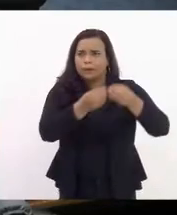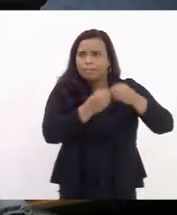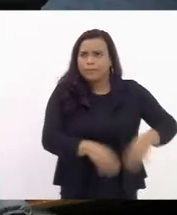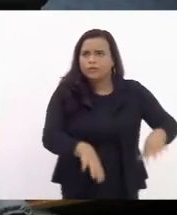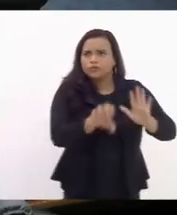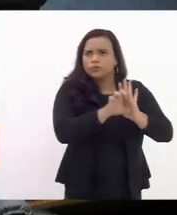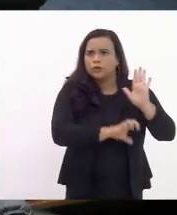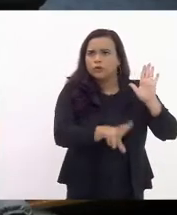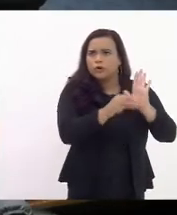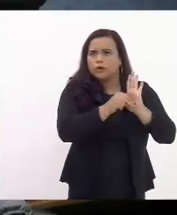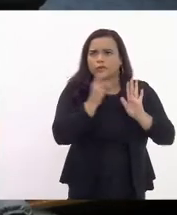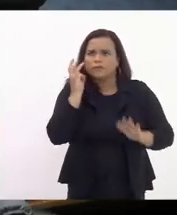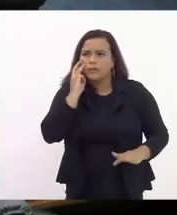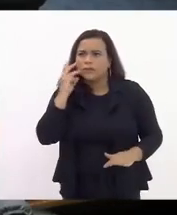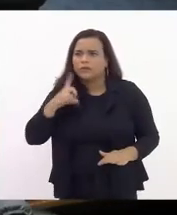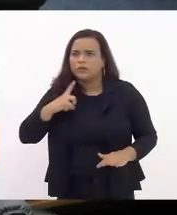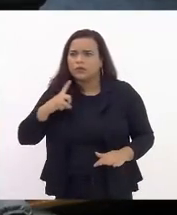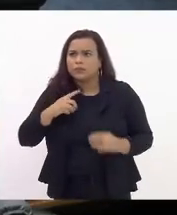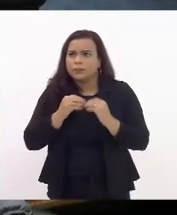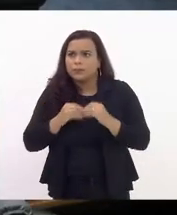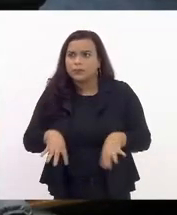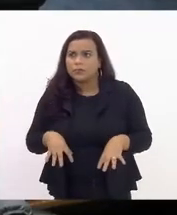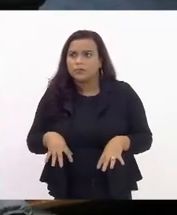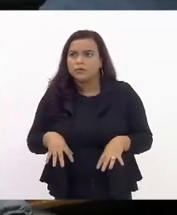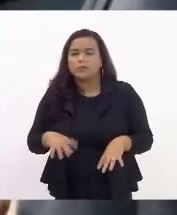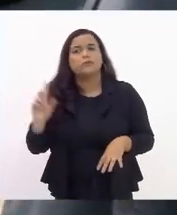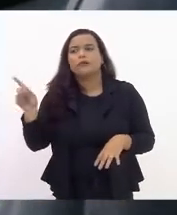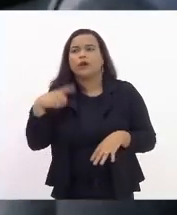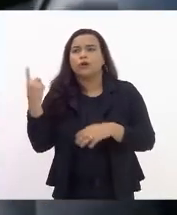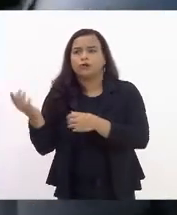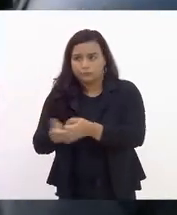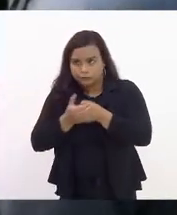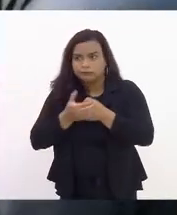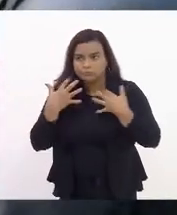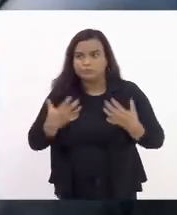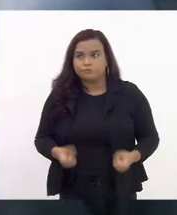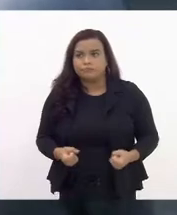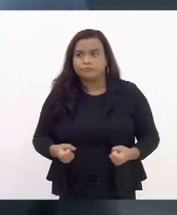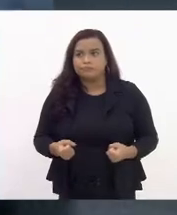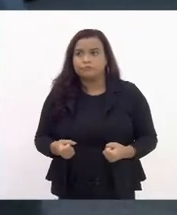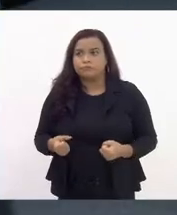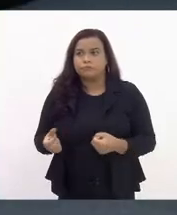do deputado Valdeque? Então, com os pareceres... Nós acolhemos a emenda, perdão, senhor presidente.